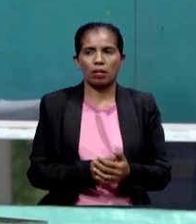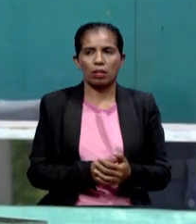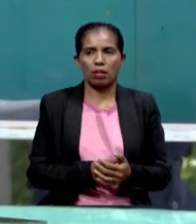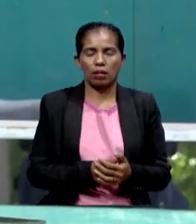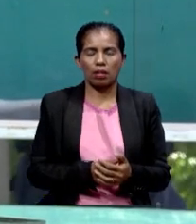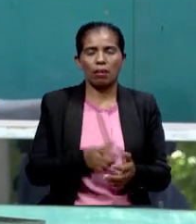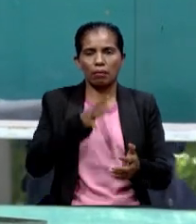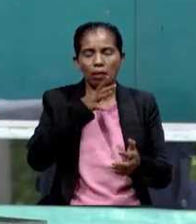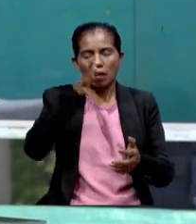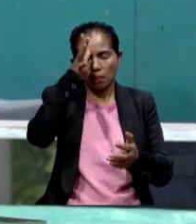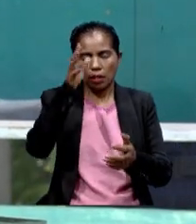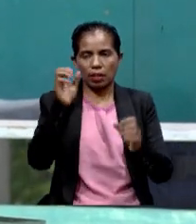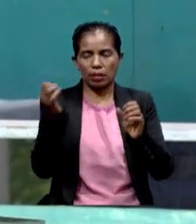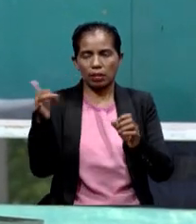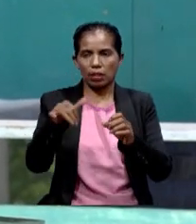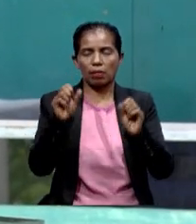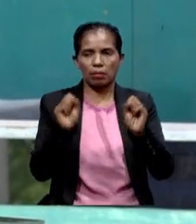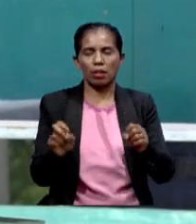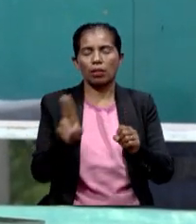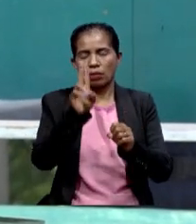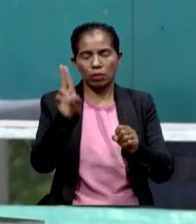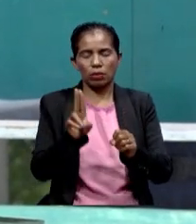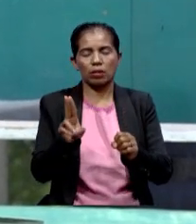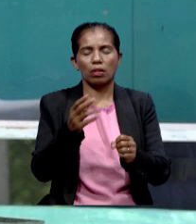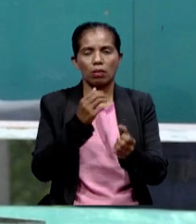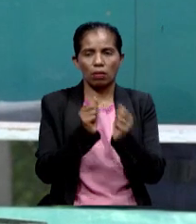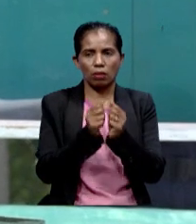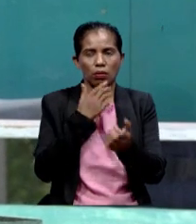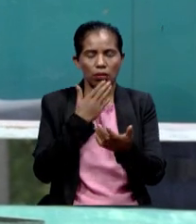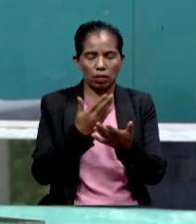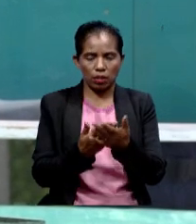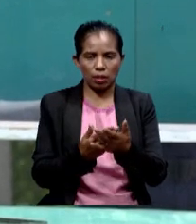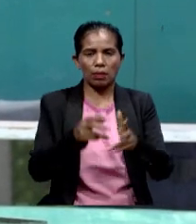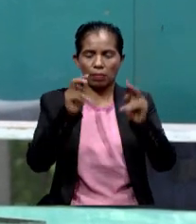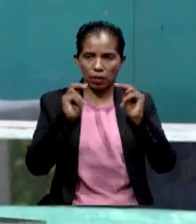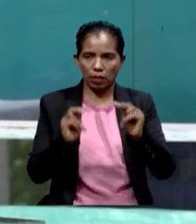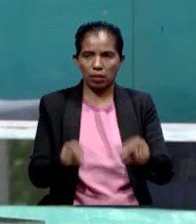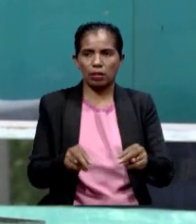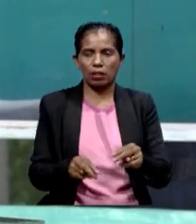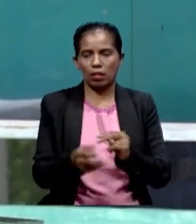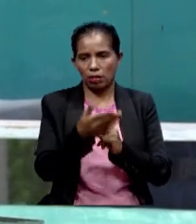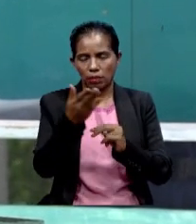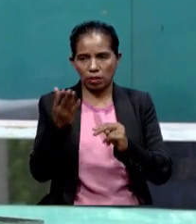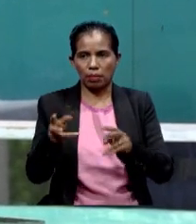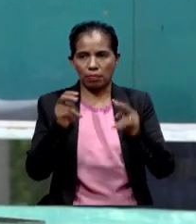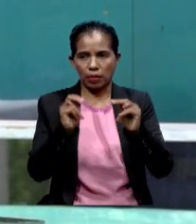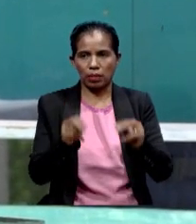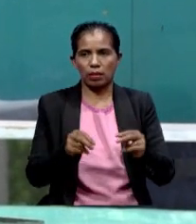bele uza hodia ba necessidade nebe maka tabo sira